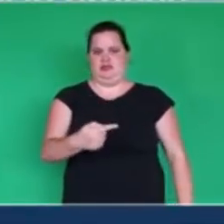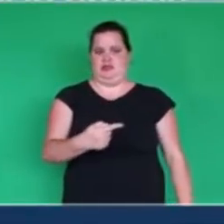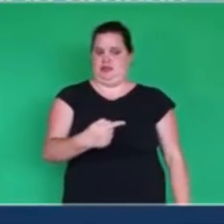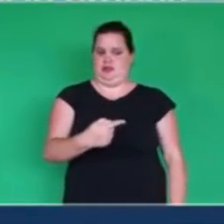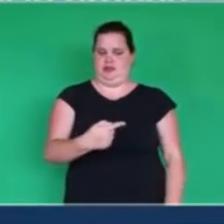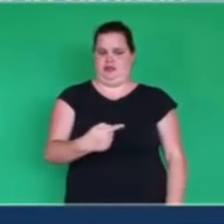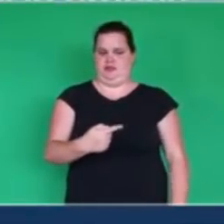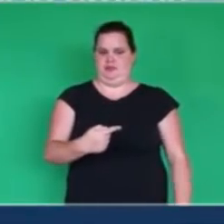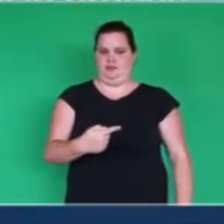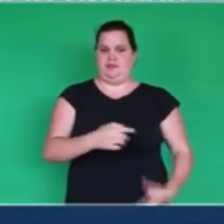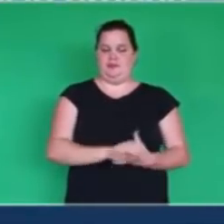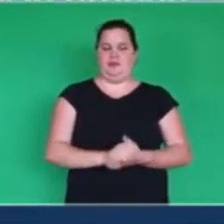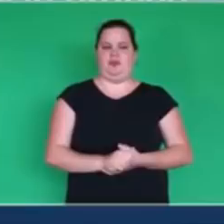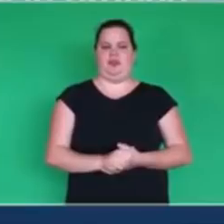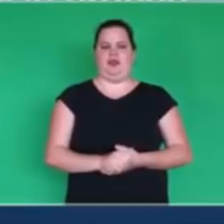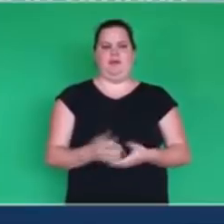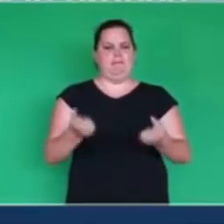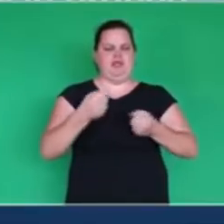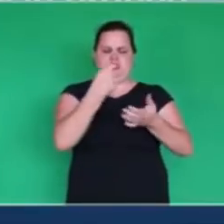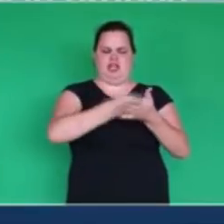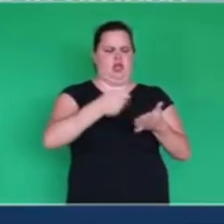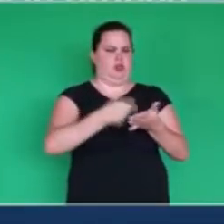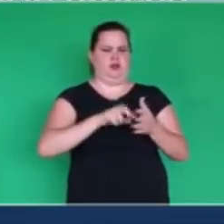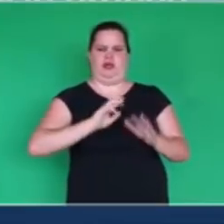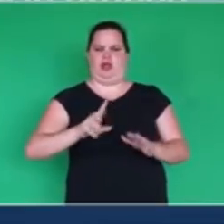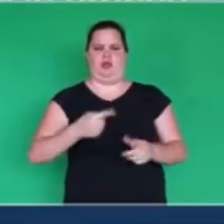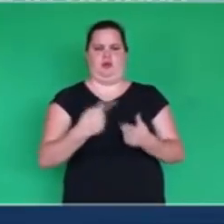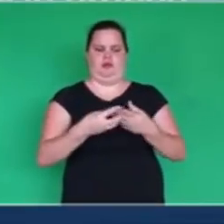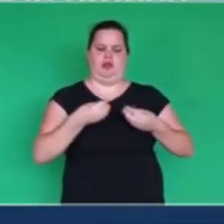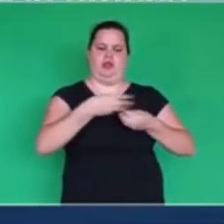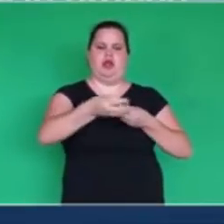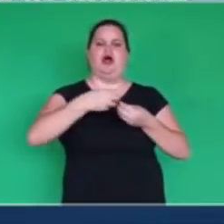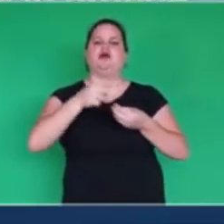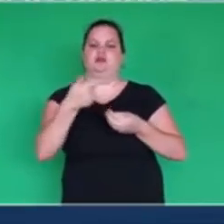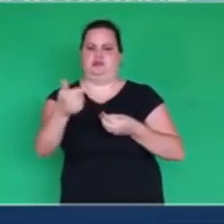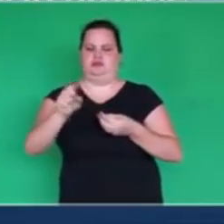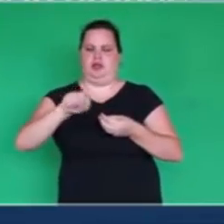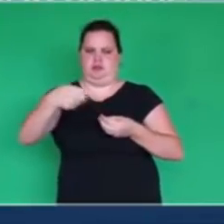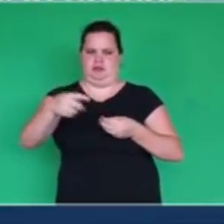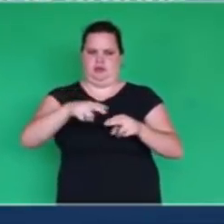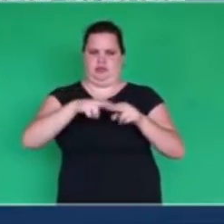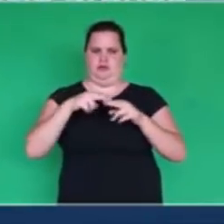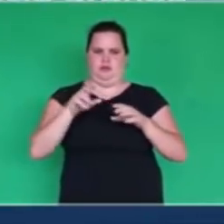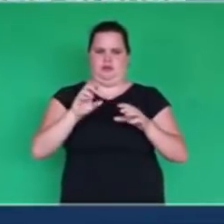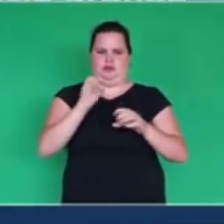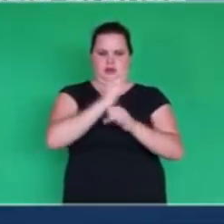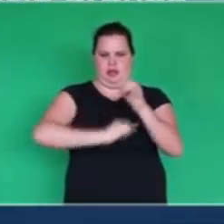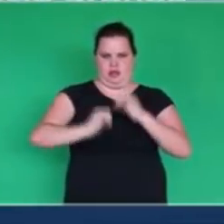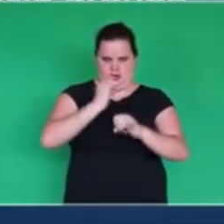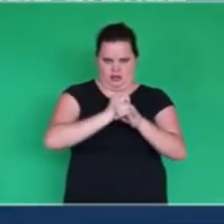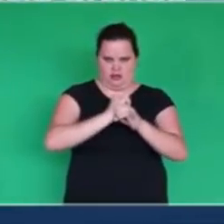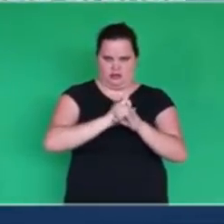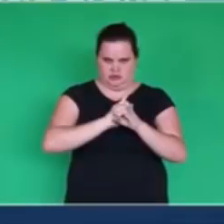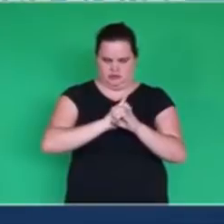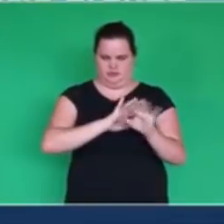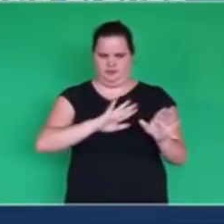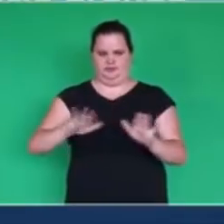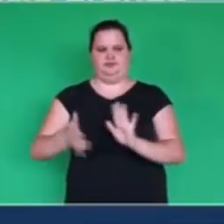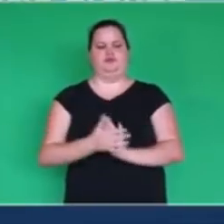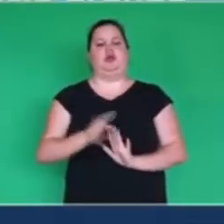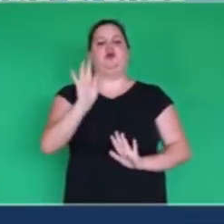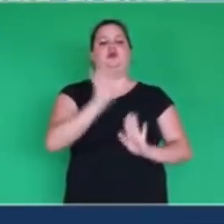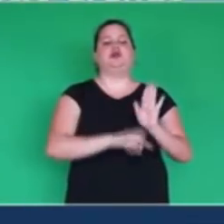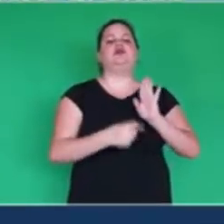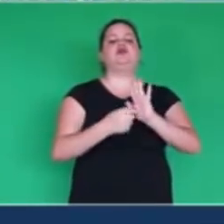porque isso depois será passado à disposição dos irmãos, pelo Instituto Bíblico. Tu, comigo, isso. Tu, pois,